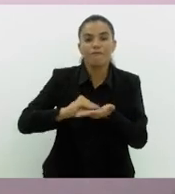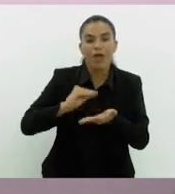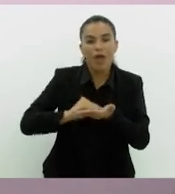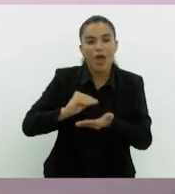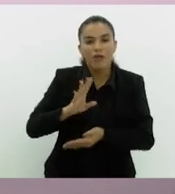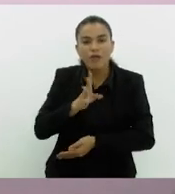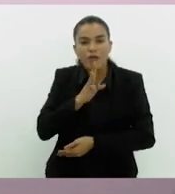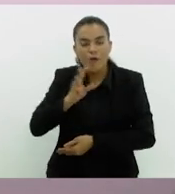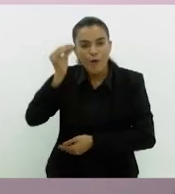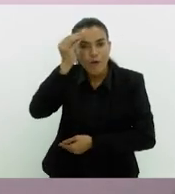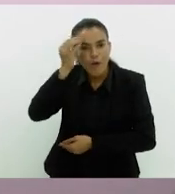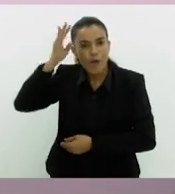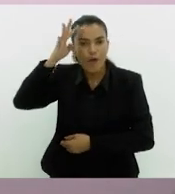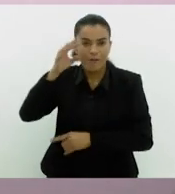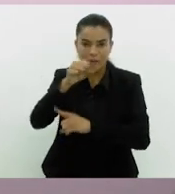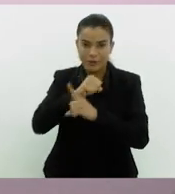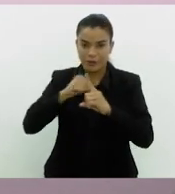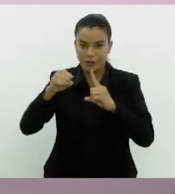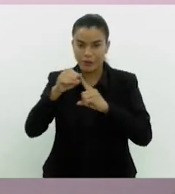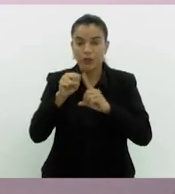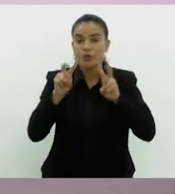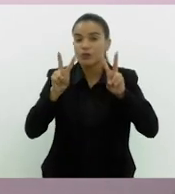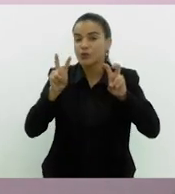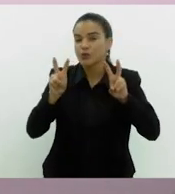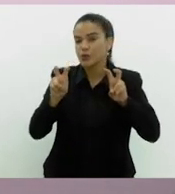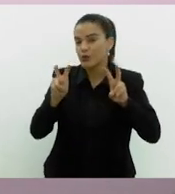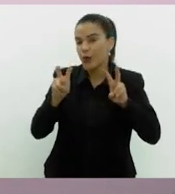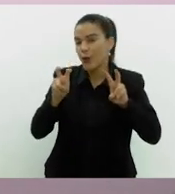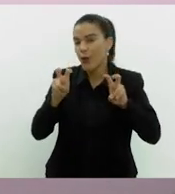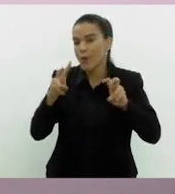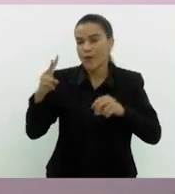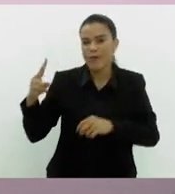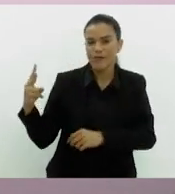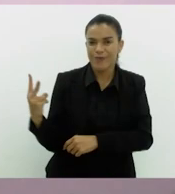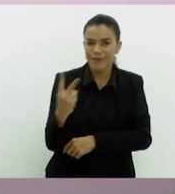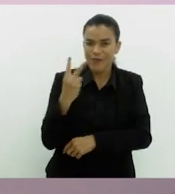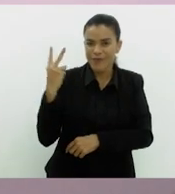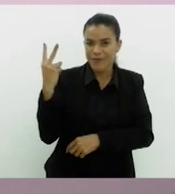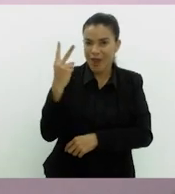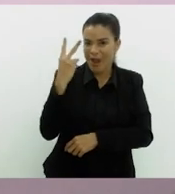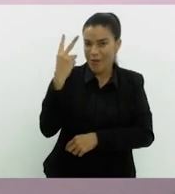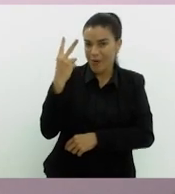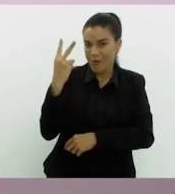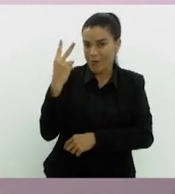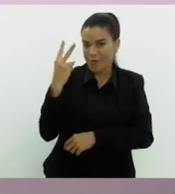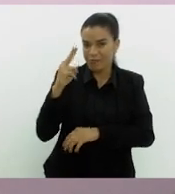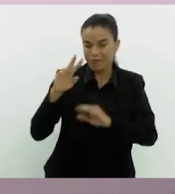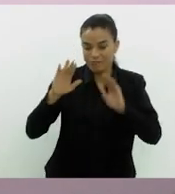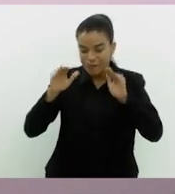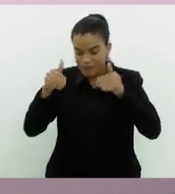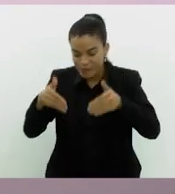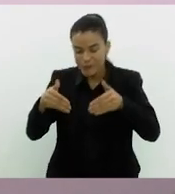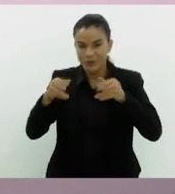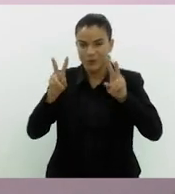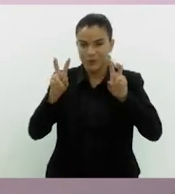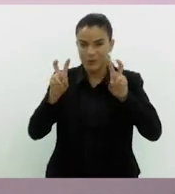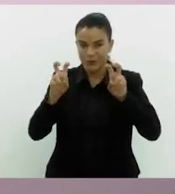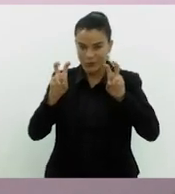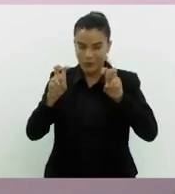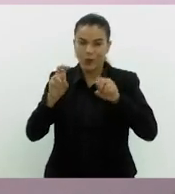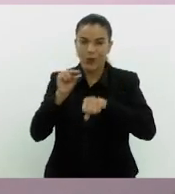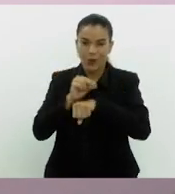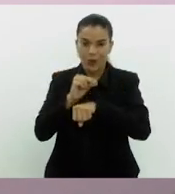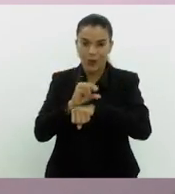desconhecimento que a sociedade tem da riqueza que se produz nessa esfera do cuidado. Esta é outra